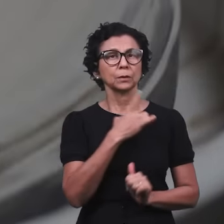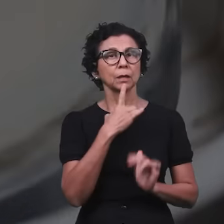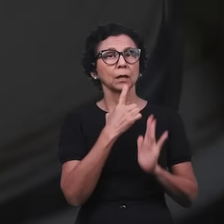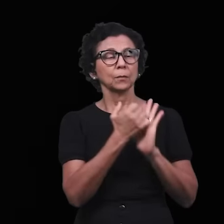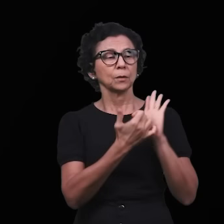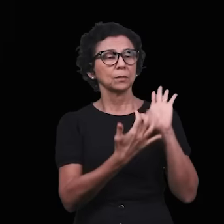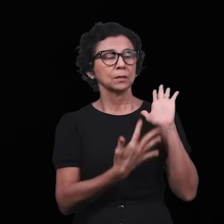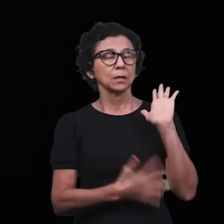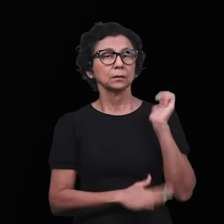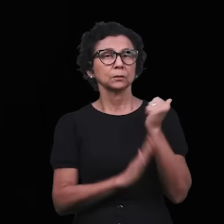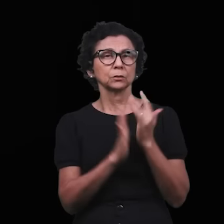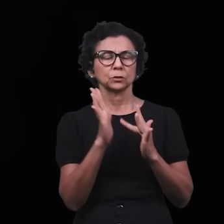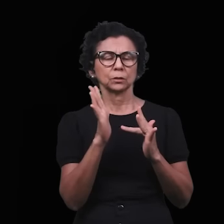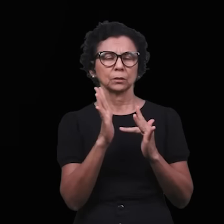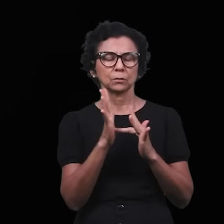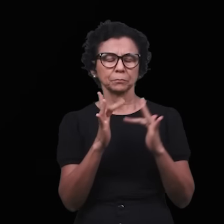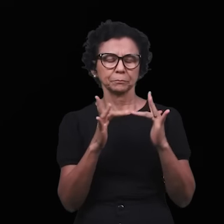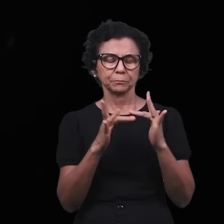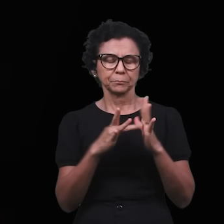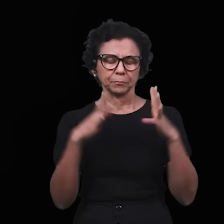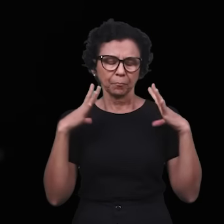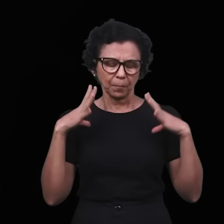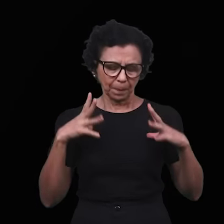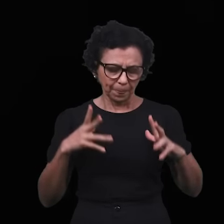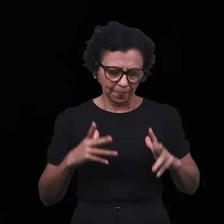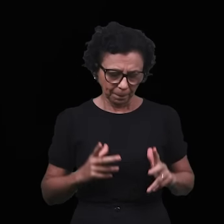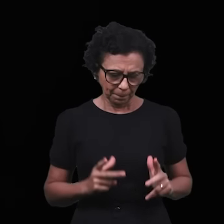novo, derrama o sangue de Jesus